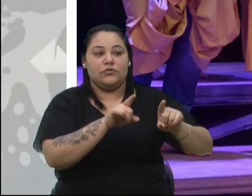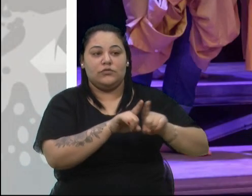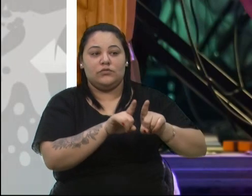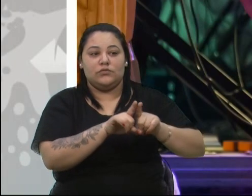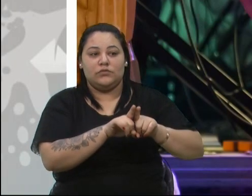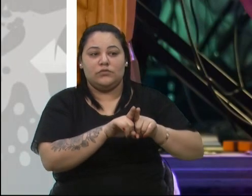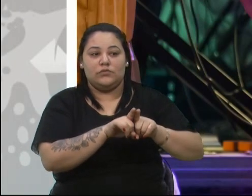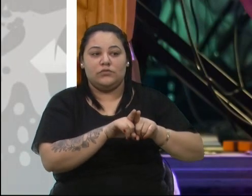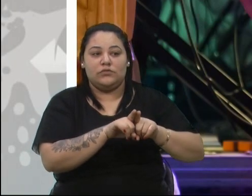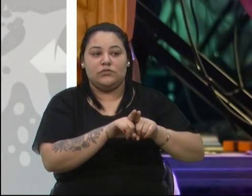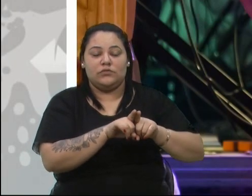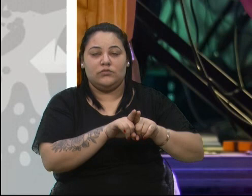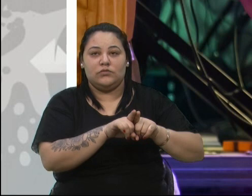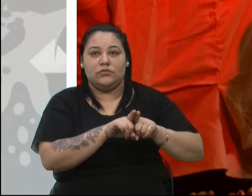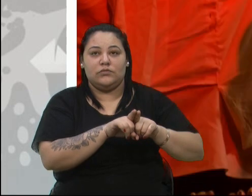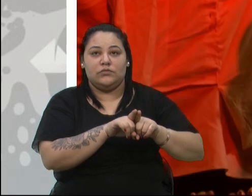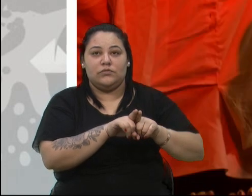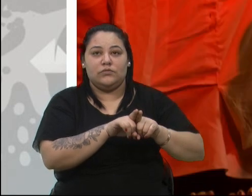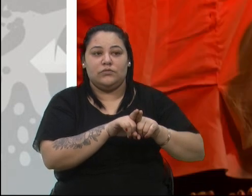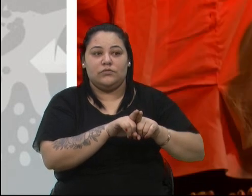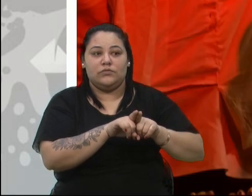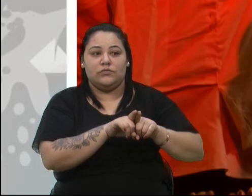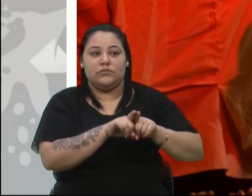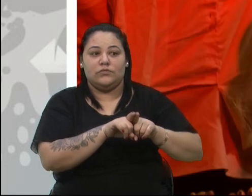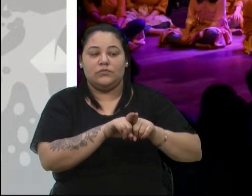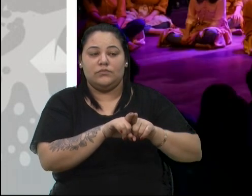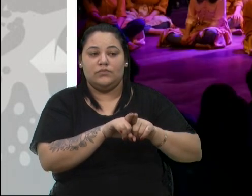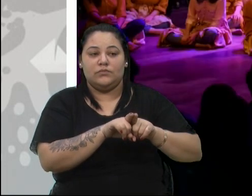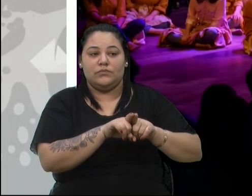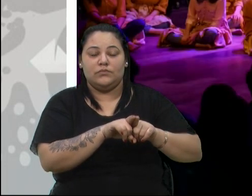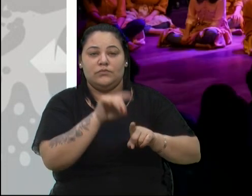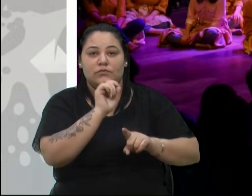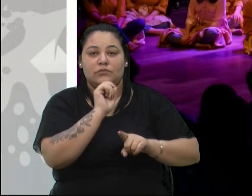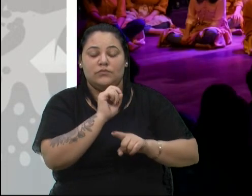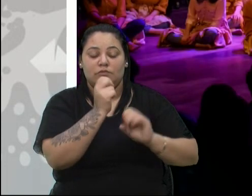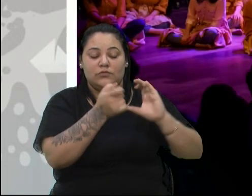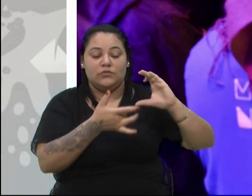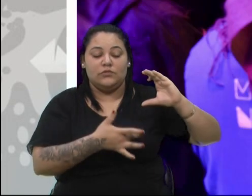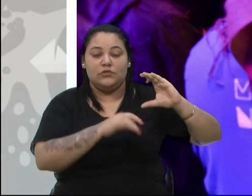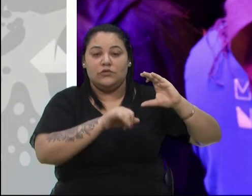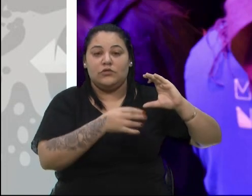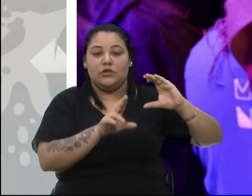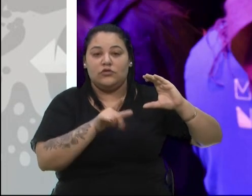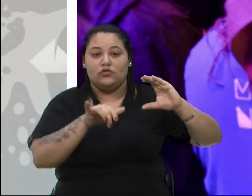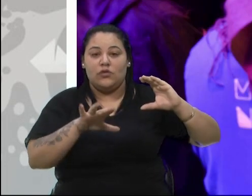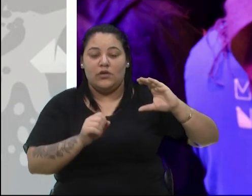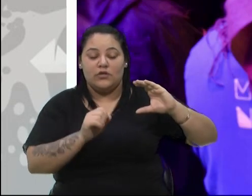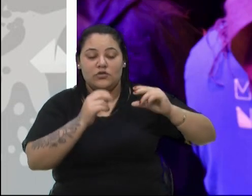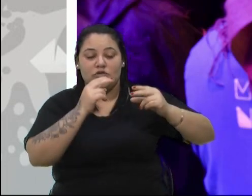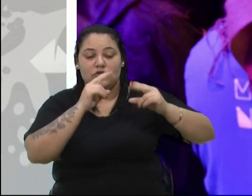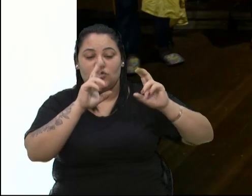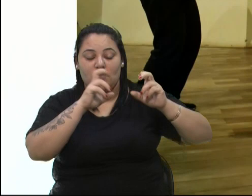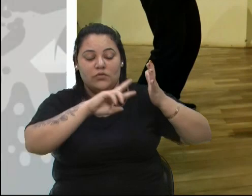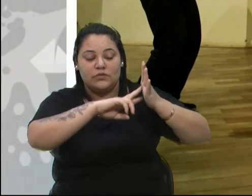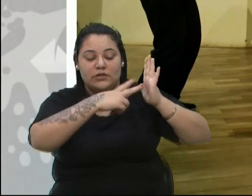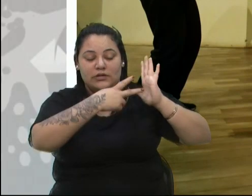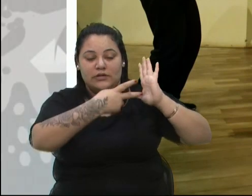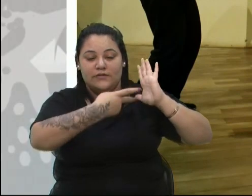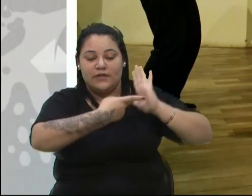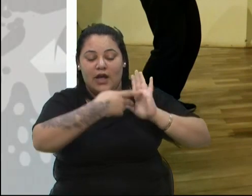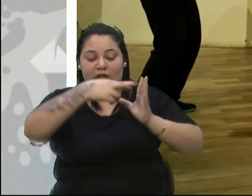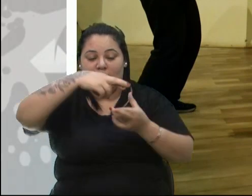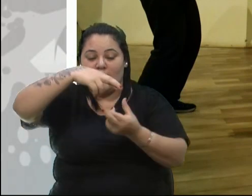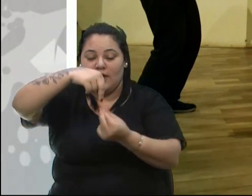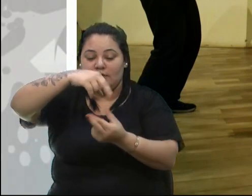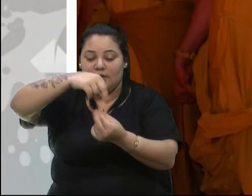essas roupas, e do Contrapontos também, é esse conceito da Júlia Weber sobre a ressignificação de peças